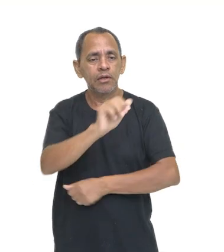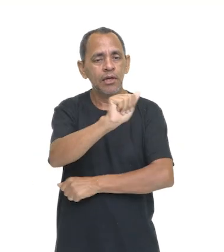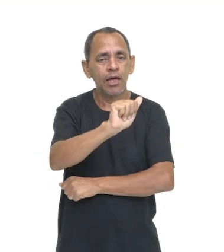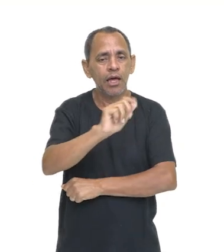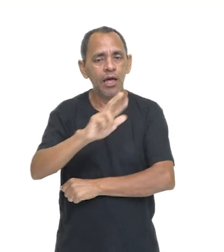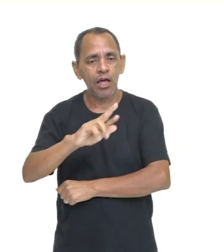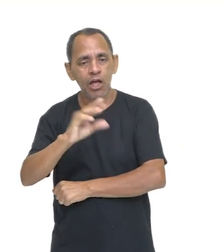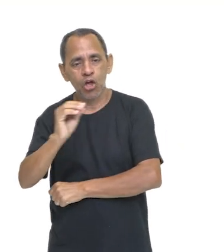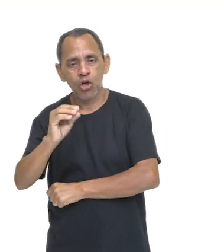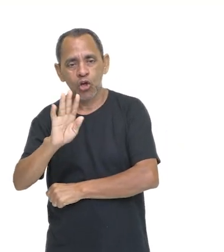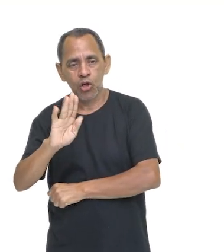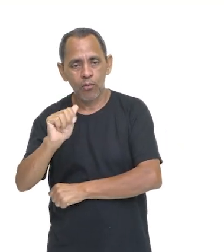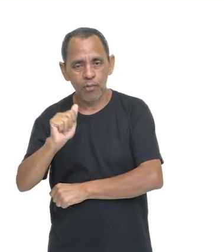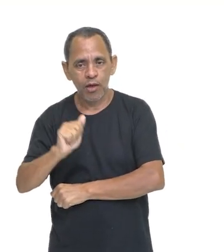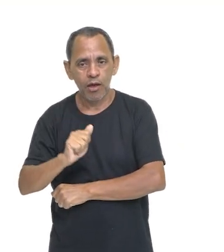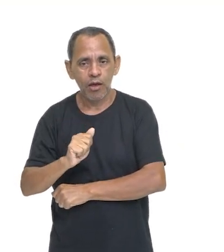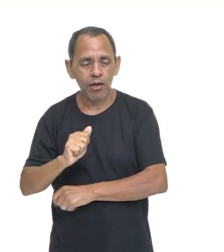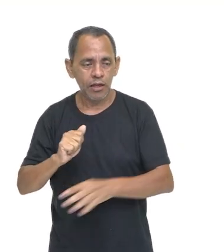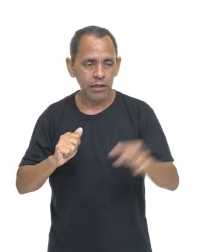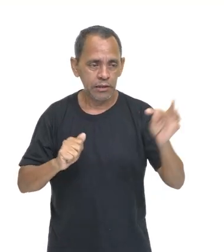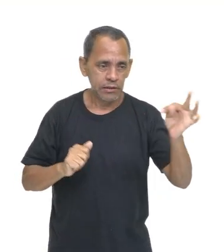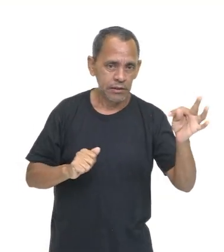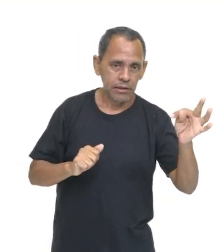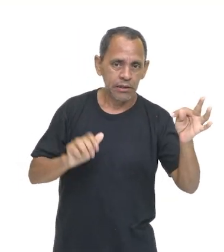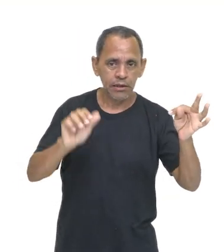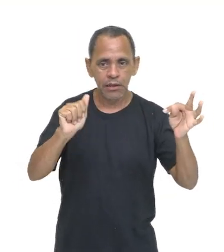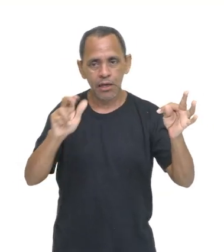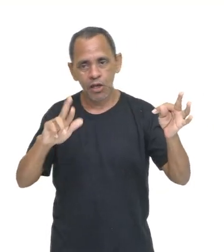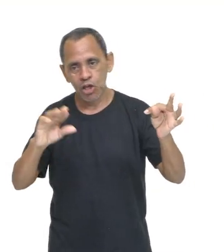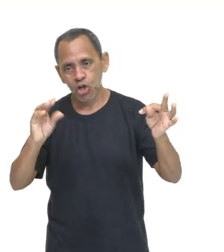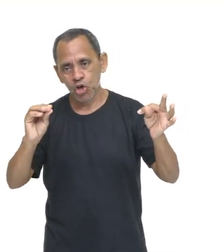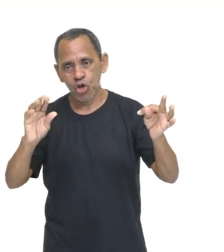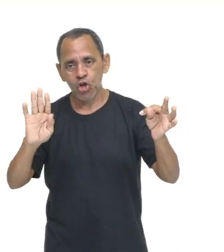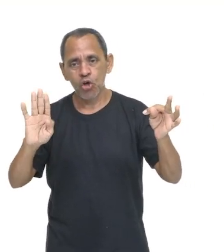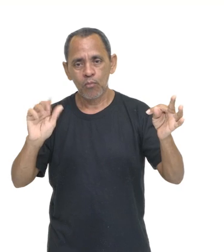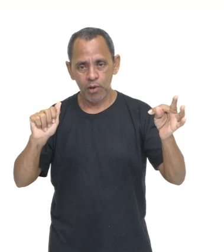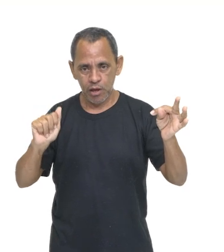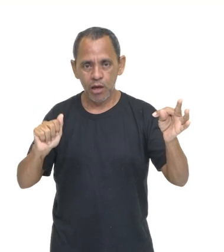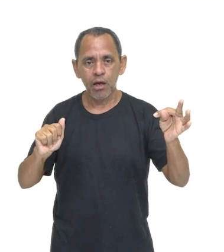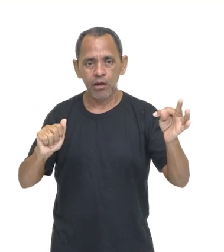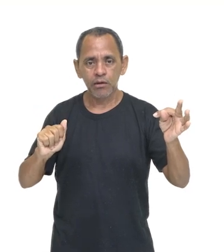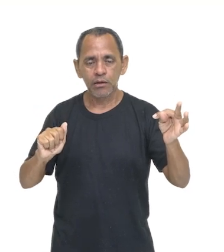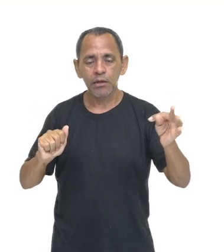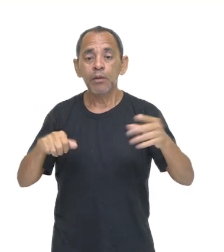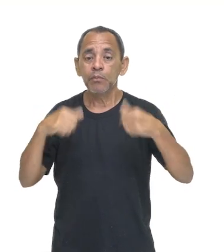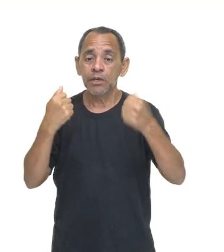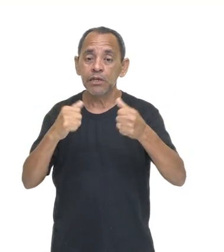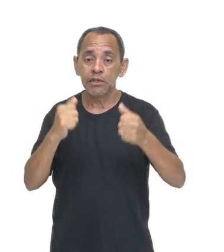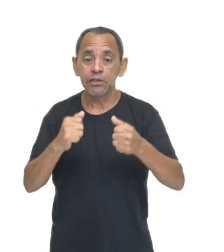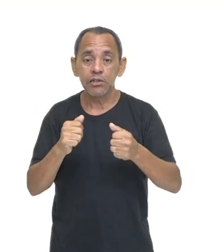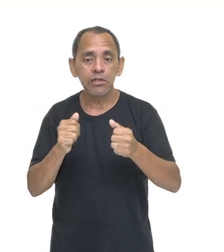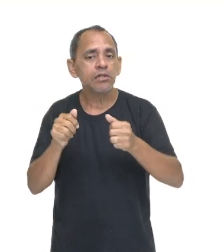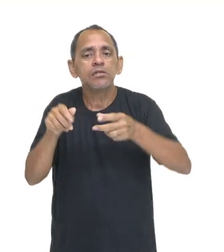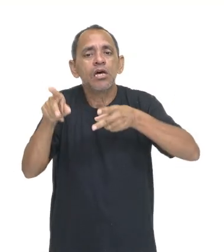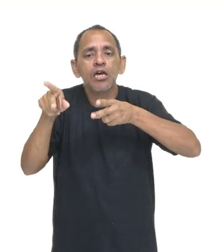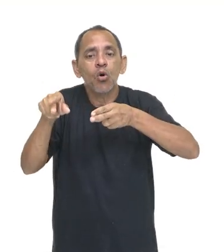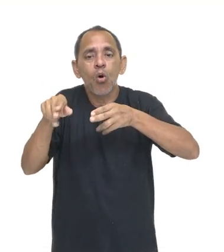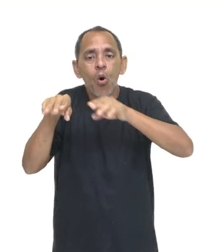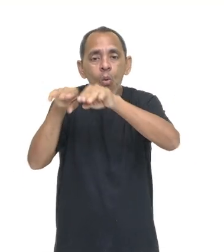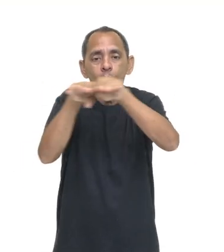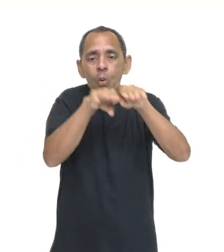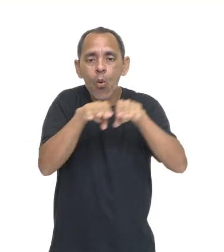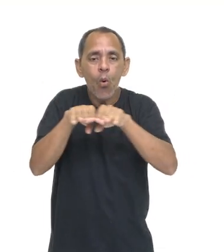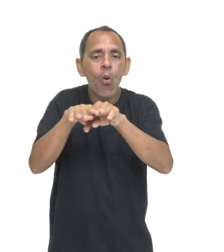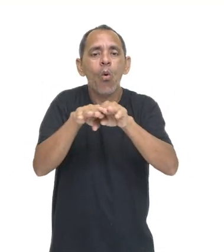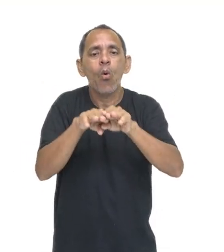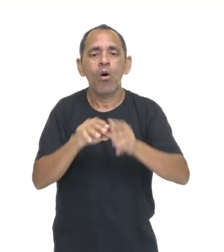aqui está em tonelada, aqui está em arroba. Para fazer o cálculo, precisa que tudo esteja na mesma unidade de medida, tá bom? Então, vamos transformar aqui o